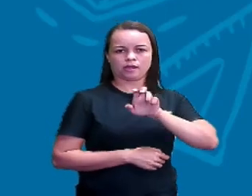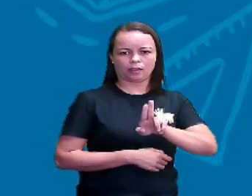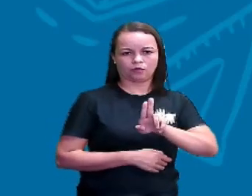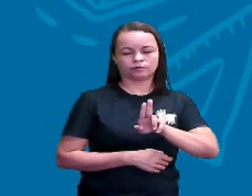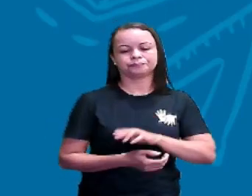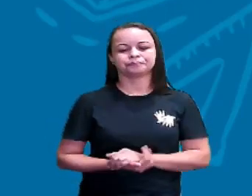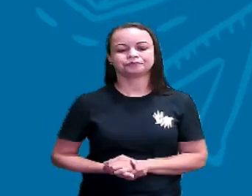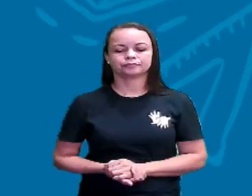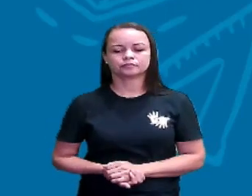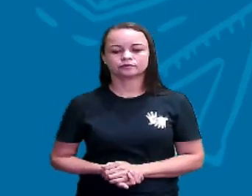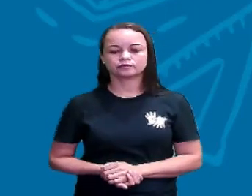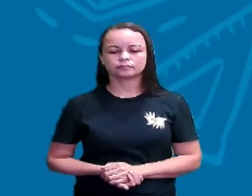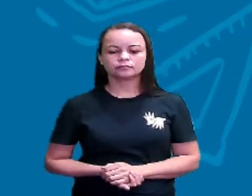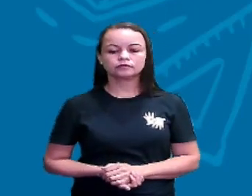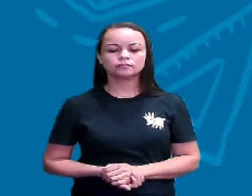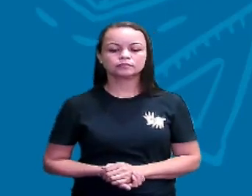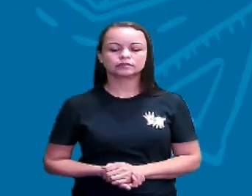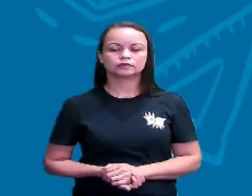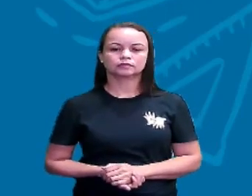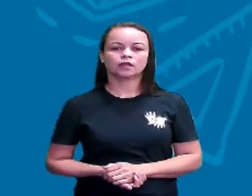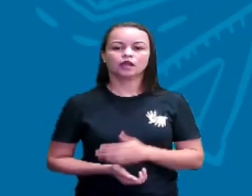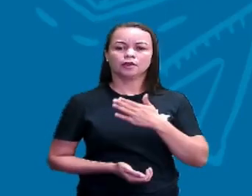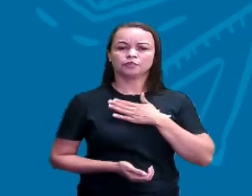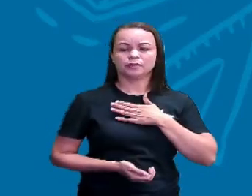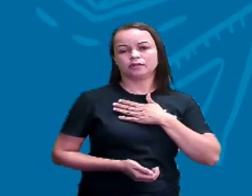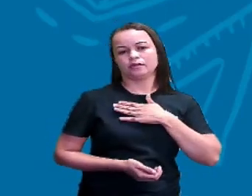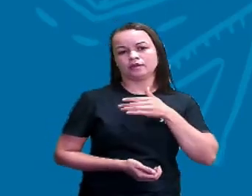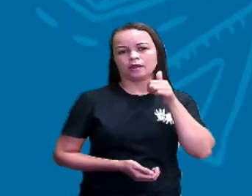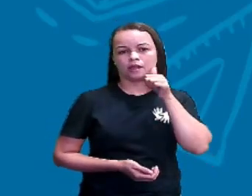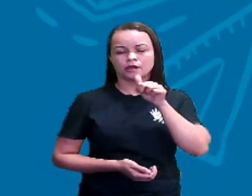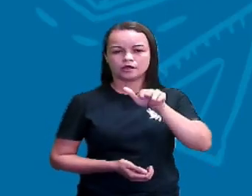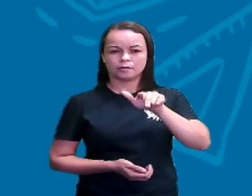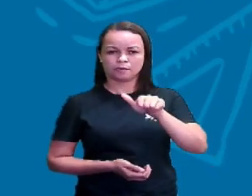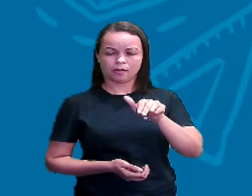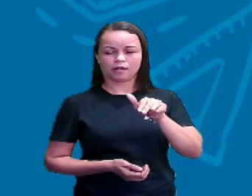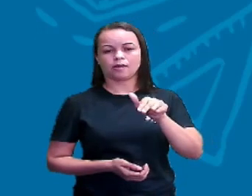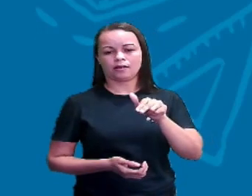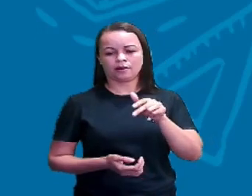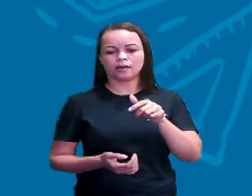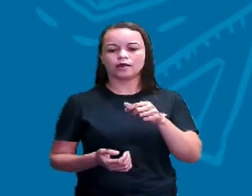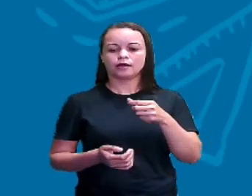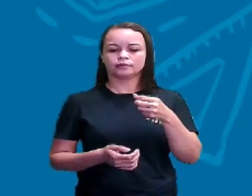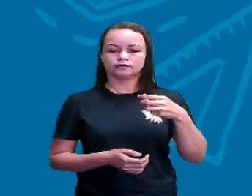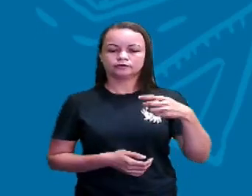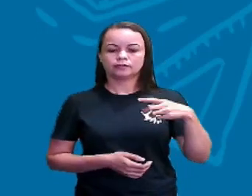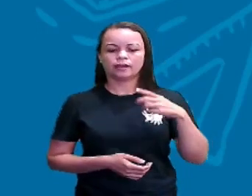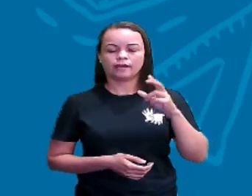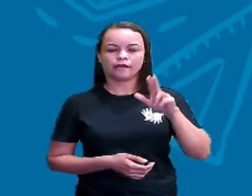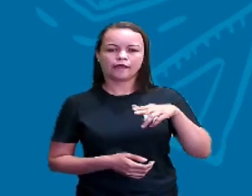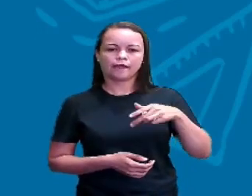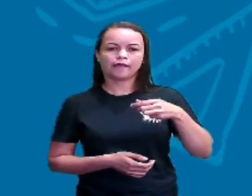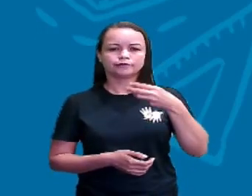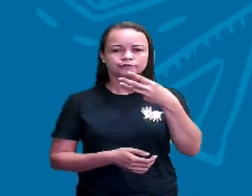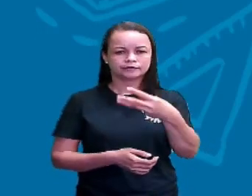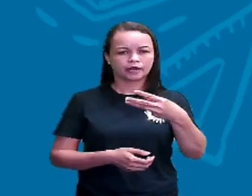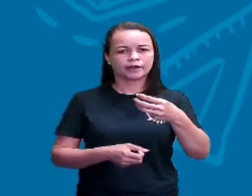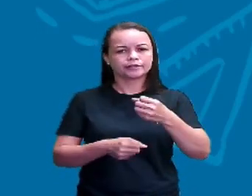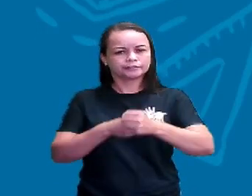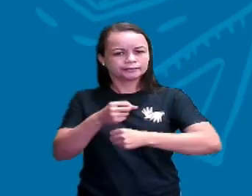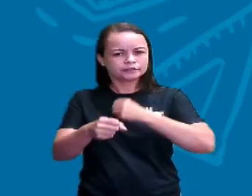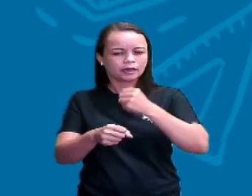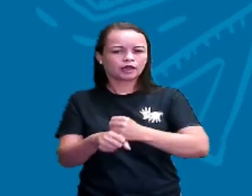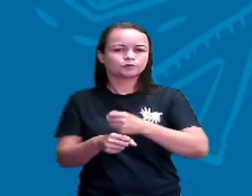Minha hermana tiene 3 anos mais que eu. A mesma coisa, a gente usa esse eu para